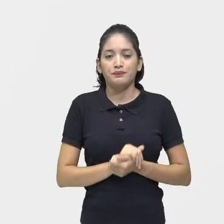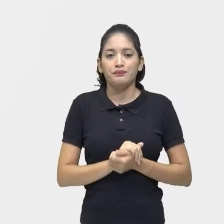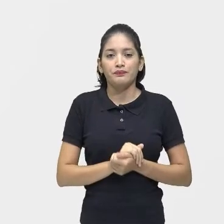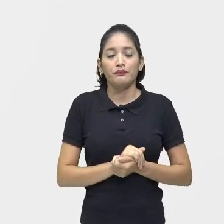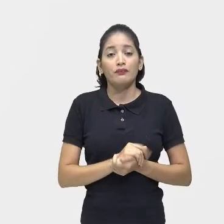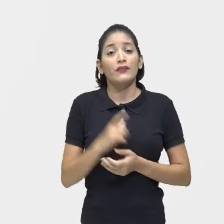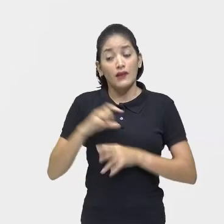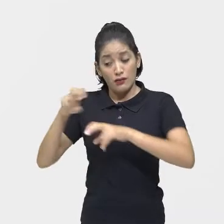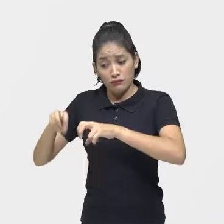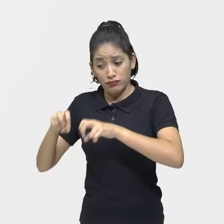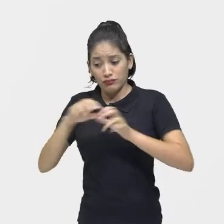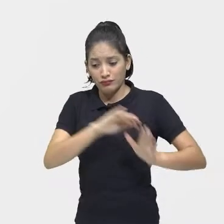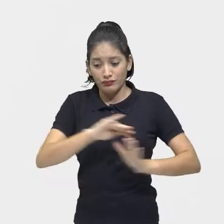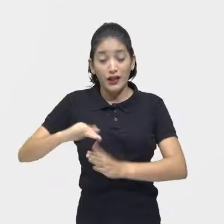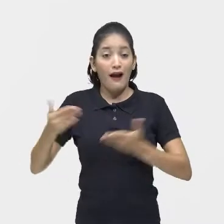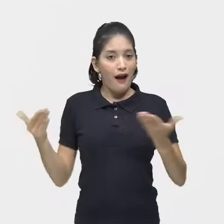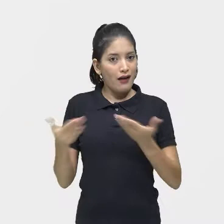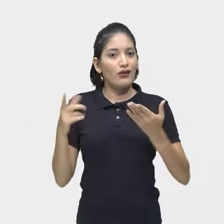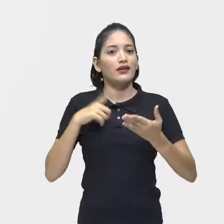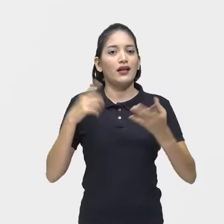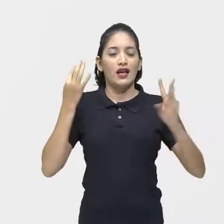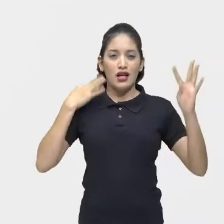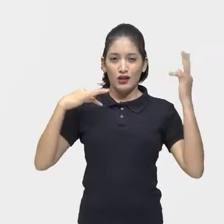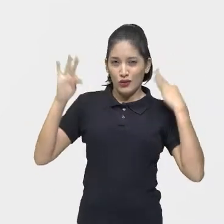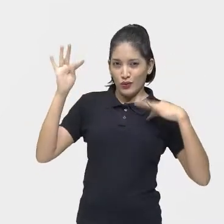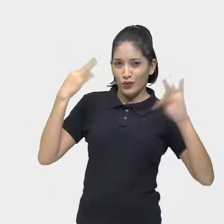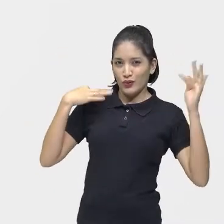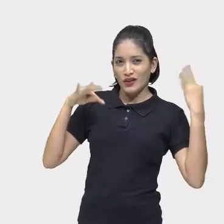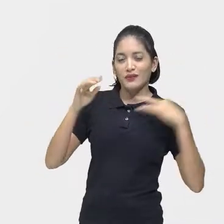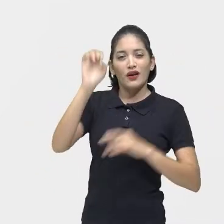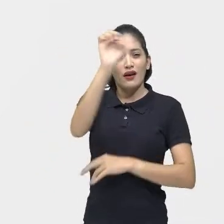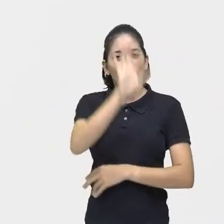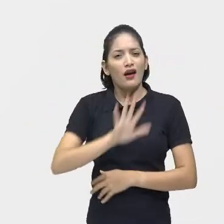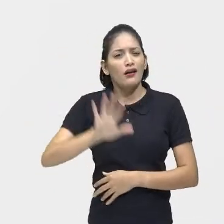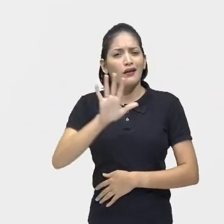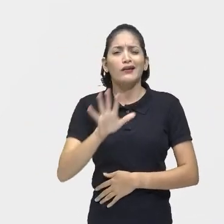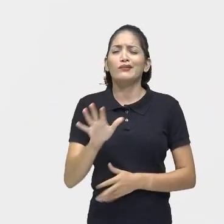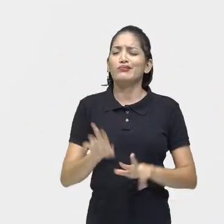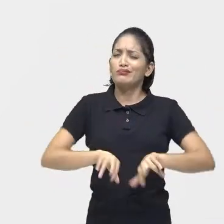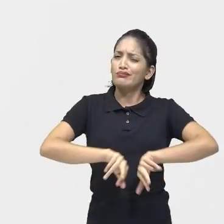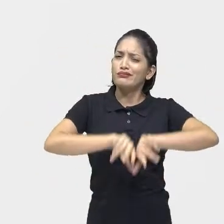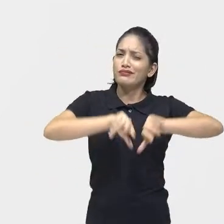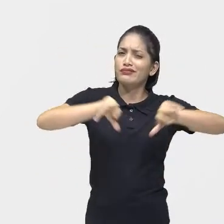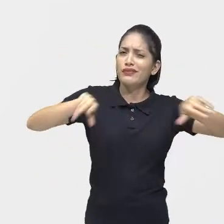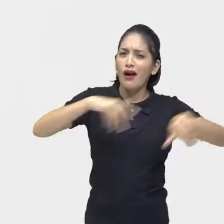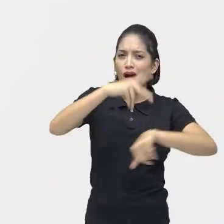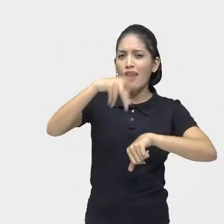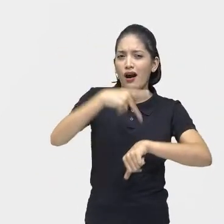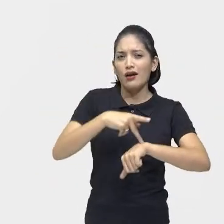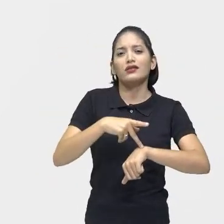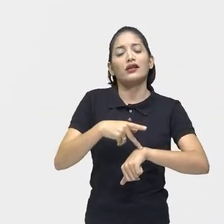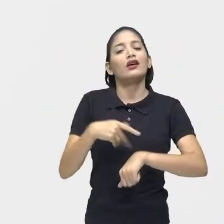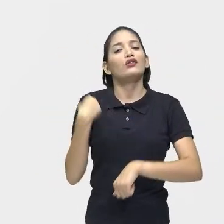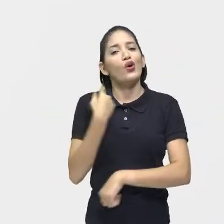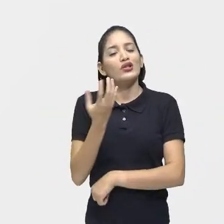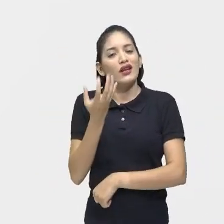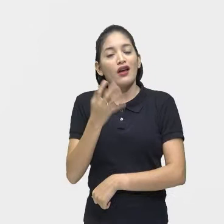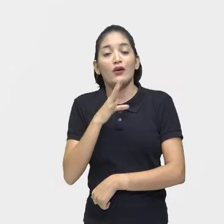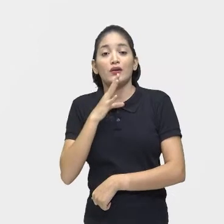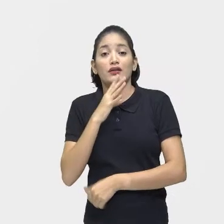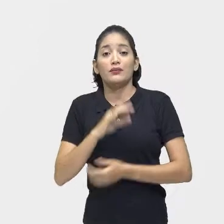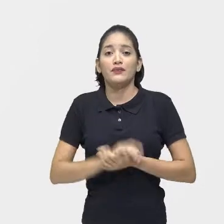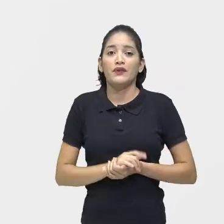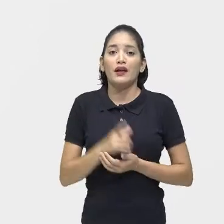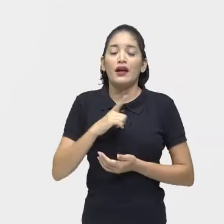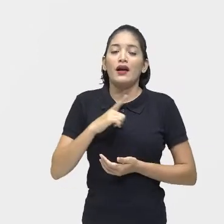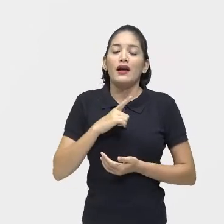gente pensar aí na Europa, a gente tem aí vários países, a gente quer conhecer, né? Tem ali a França com